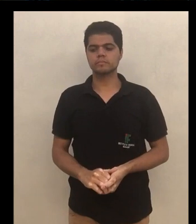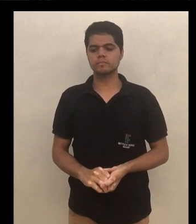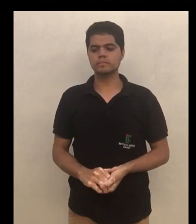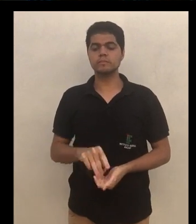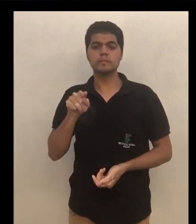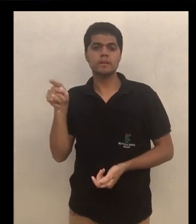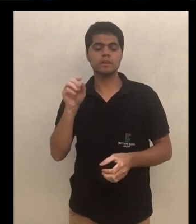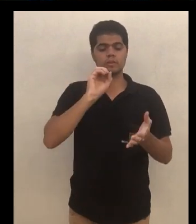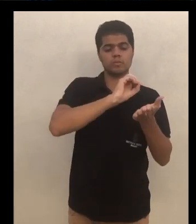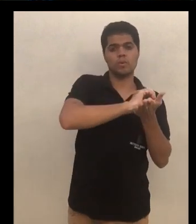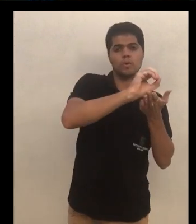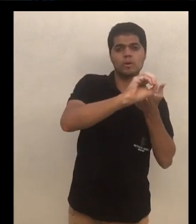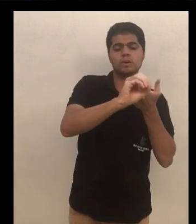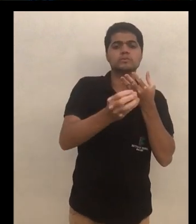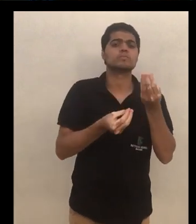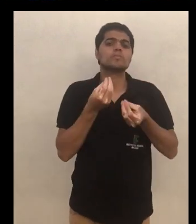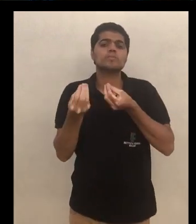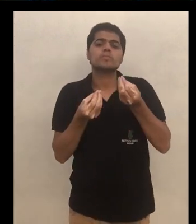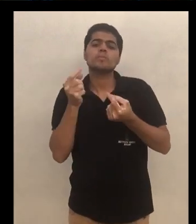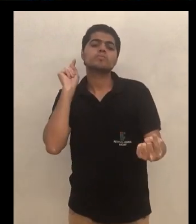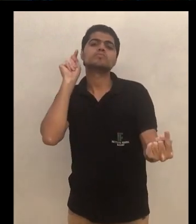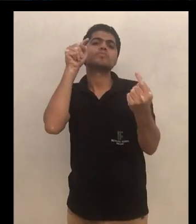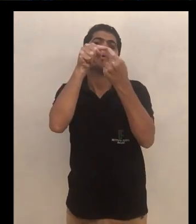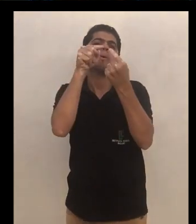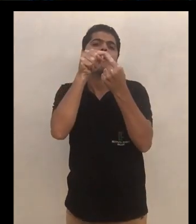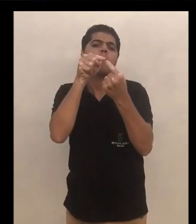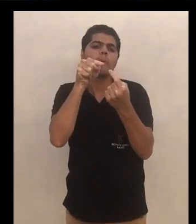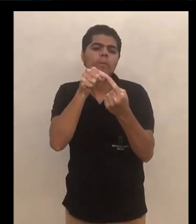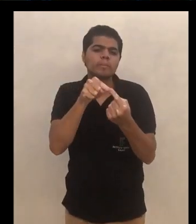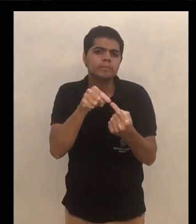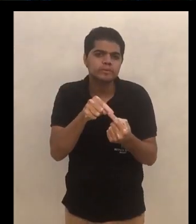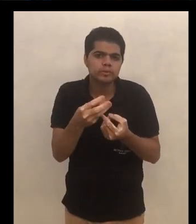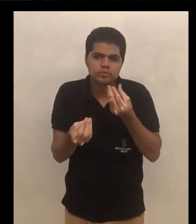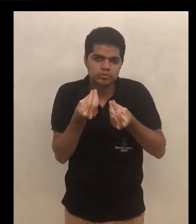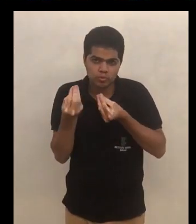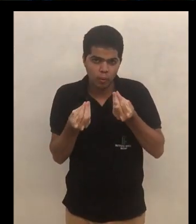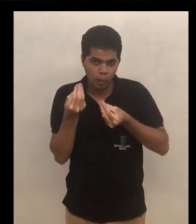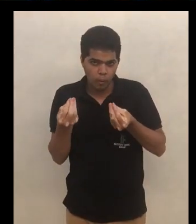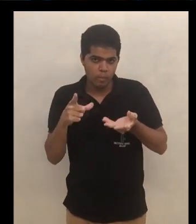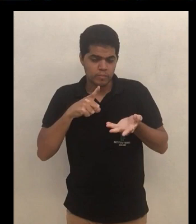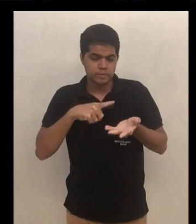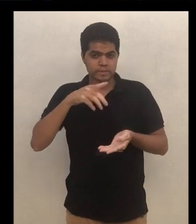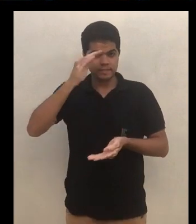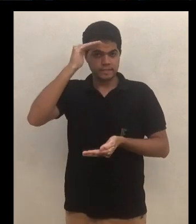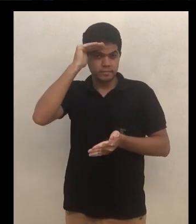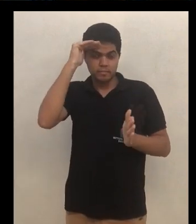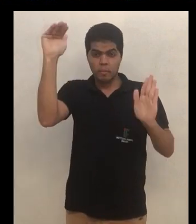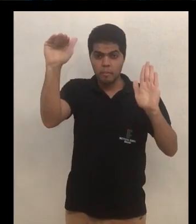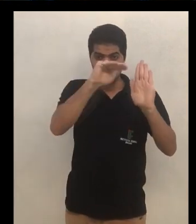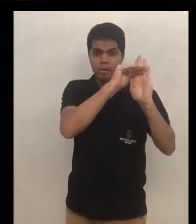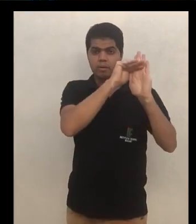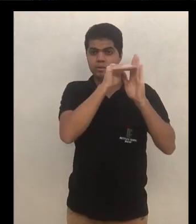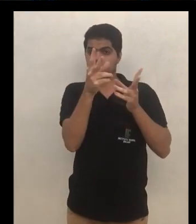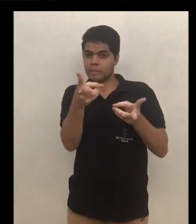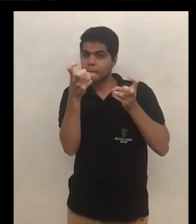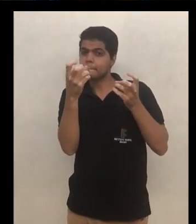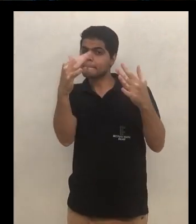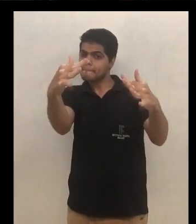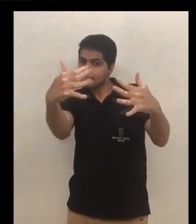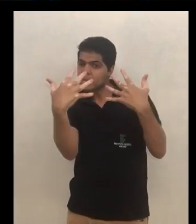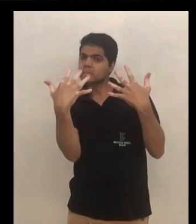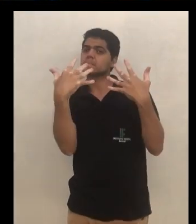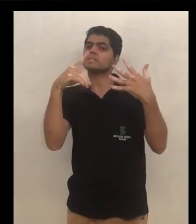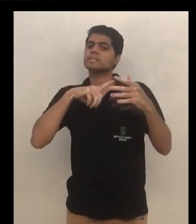Aqui, do sistema orgânico da produção, dos objetivos, né? O sistema orgânico de produção deve, então vamos prestar atenção,